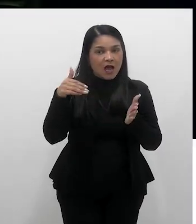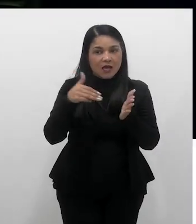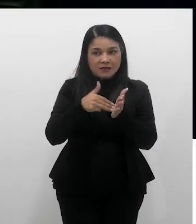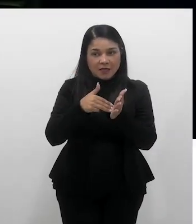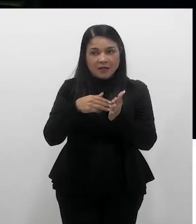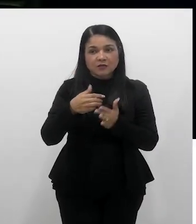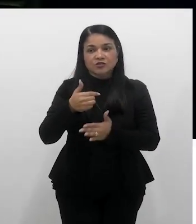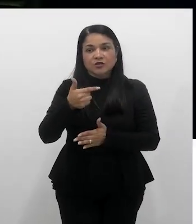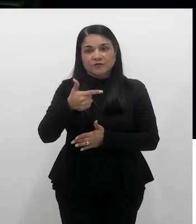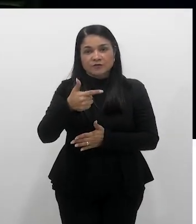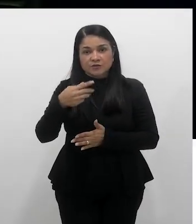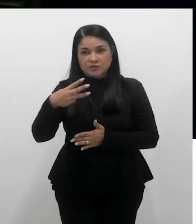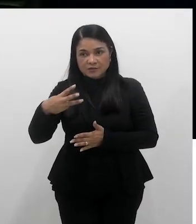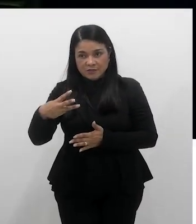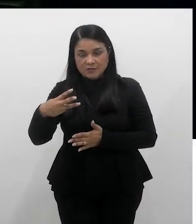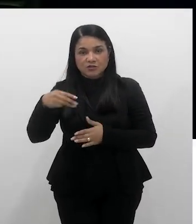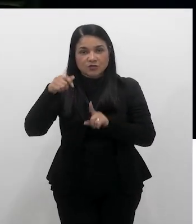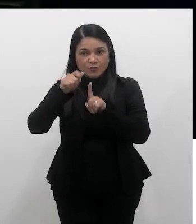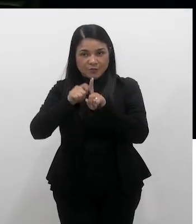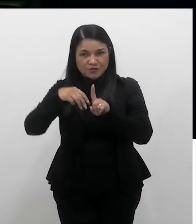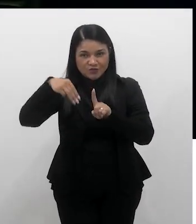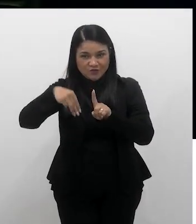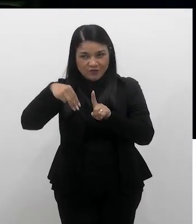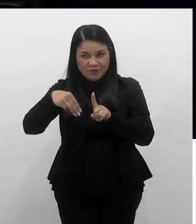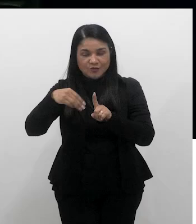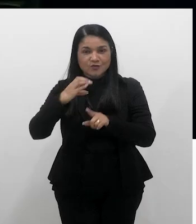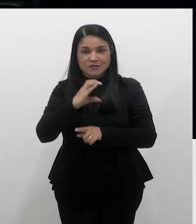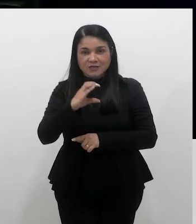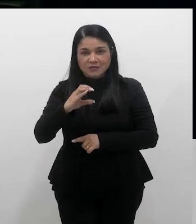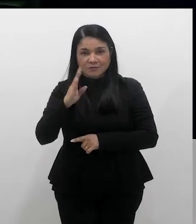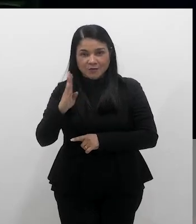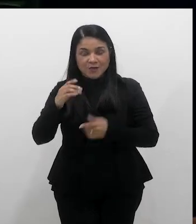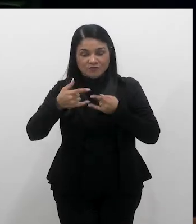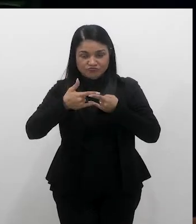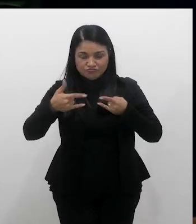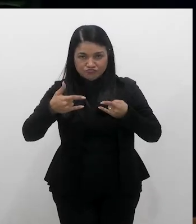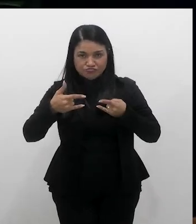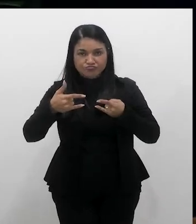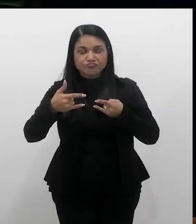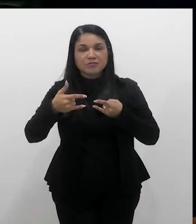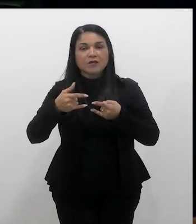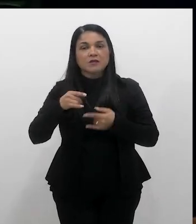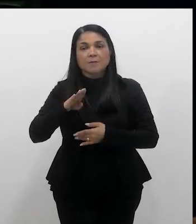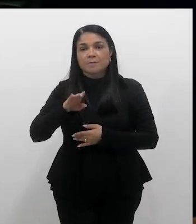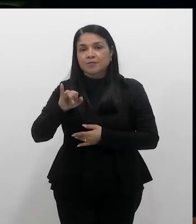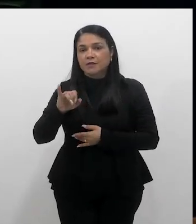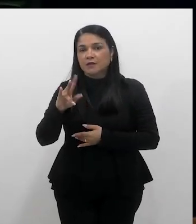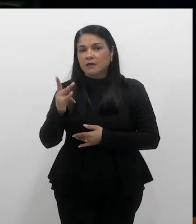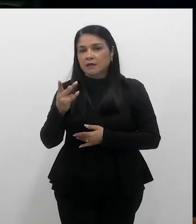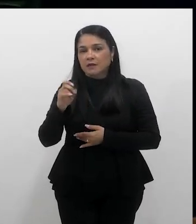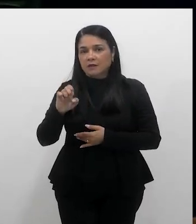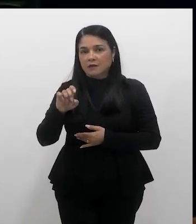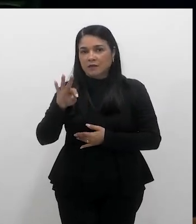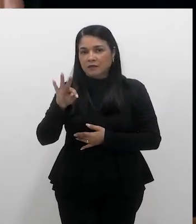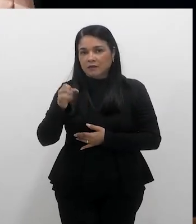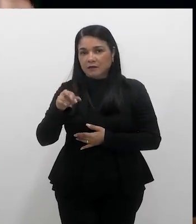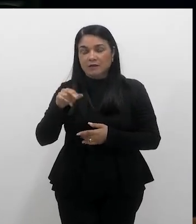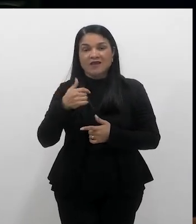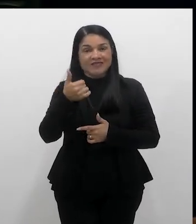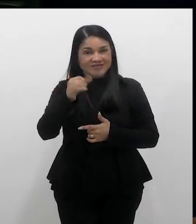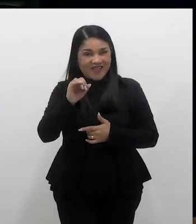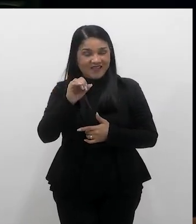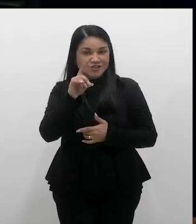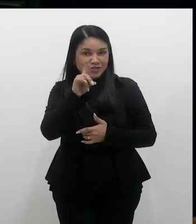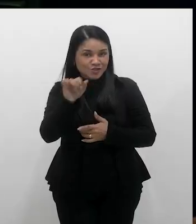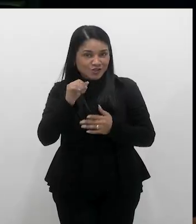novembro, no CCBB, aqui no Rio de Janeiro. Os ingressos estão disponíveis na bilheteria. Dentro desses 10